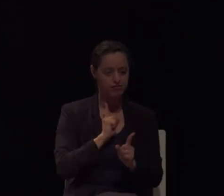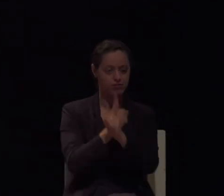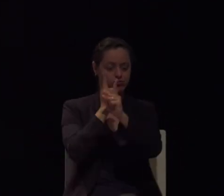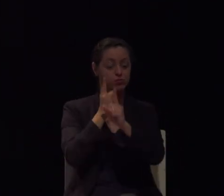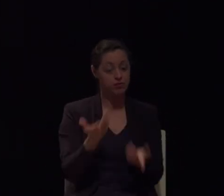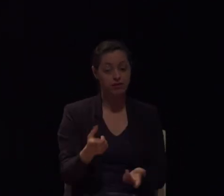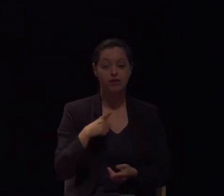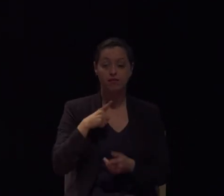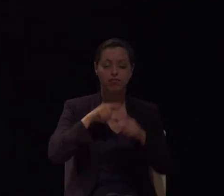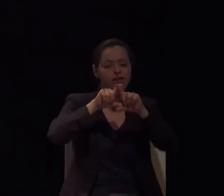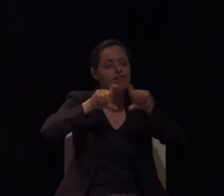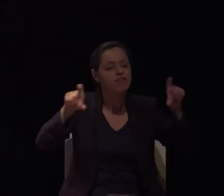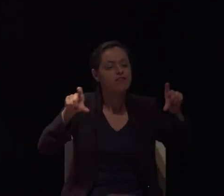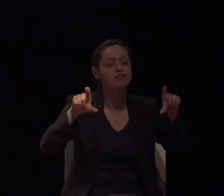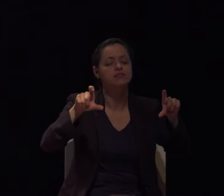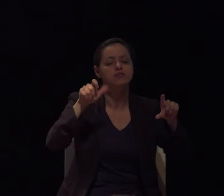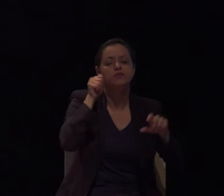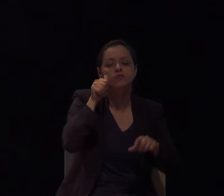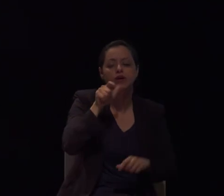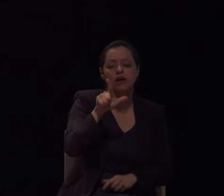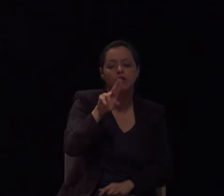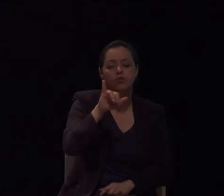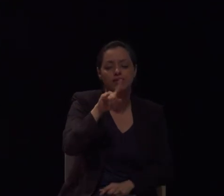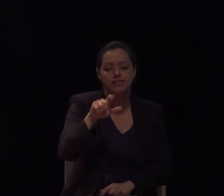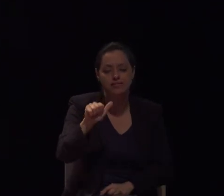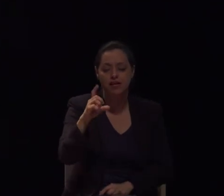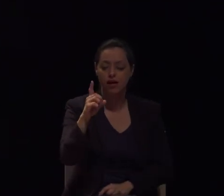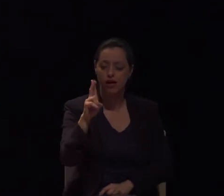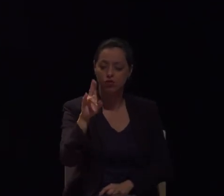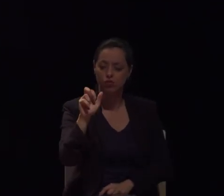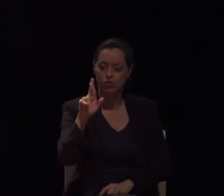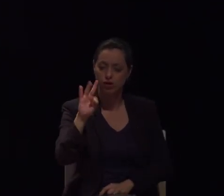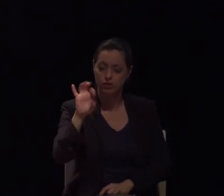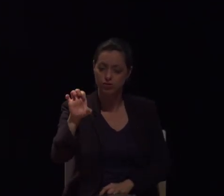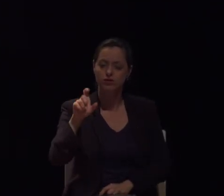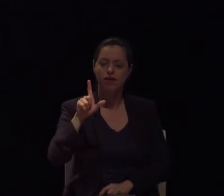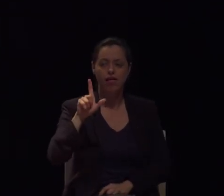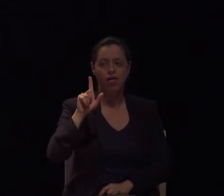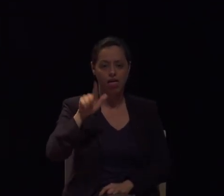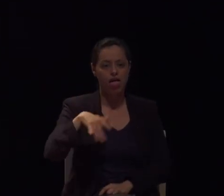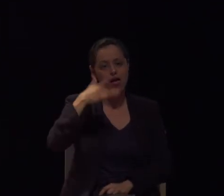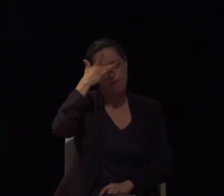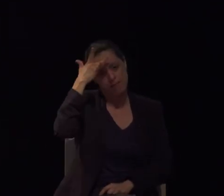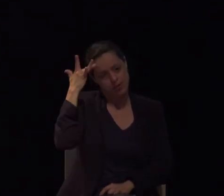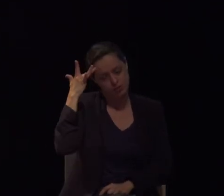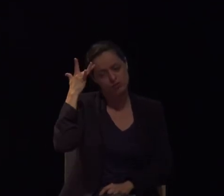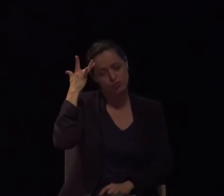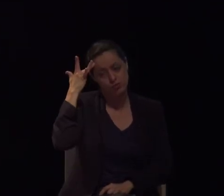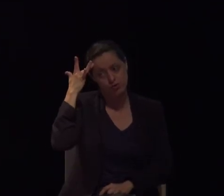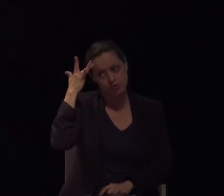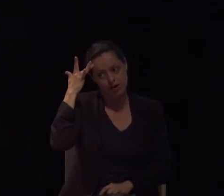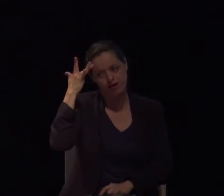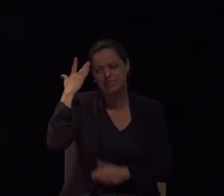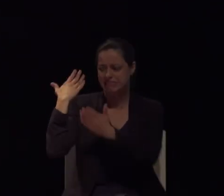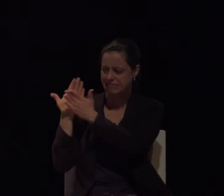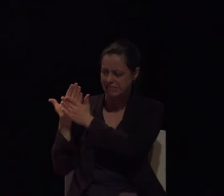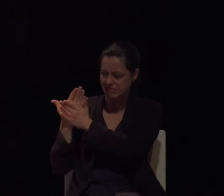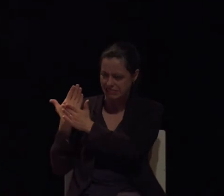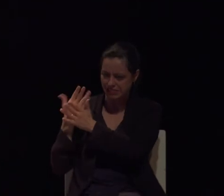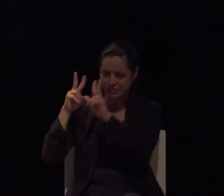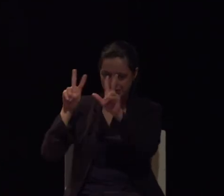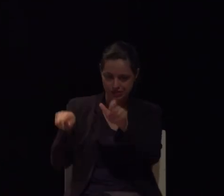de luiza duarte que não está aqui na coisa que a pessoa que falou antes de mim sobre maria auxiliadora aqui no masp